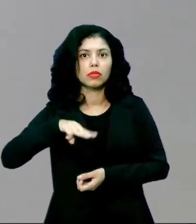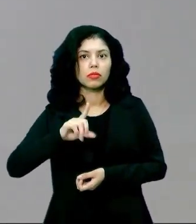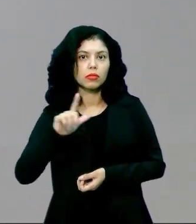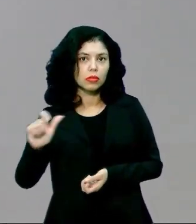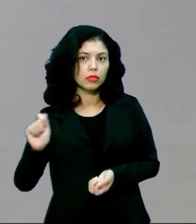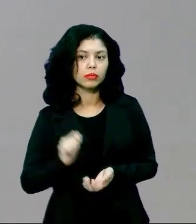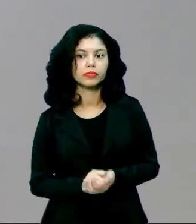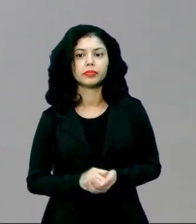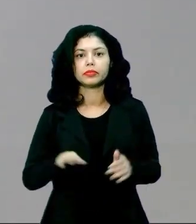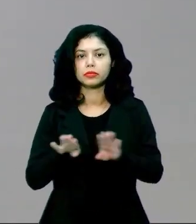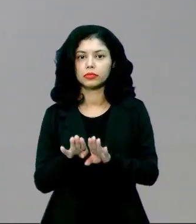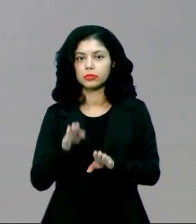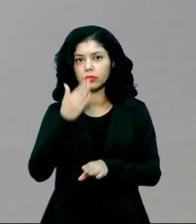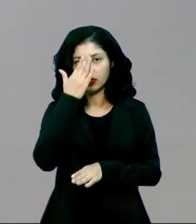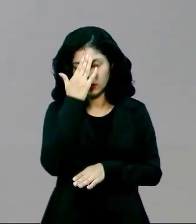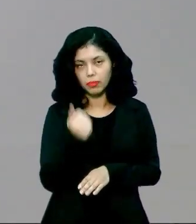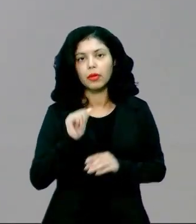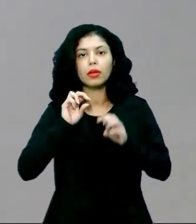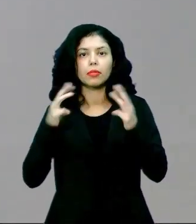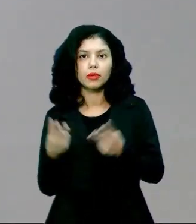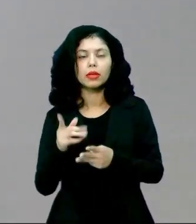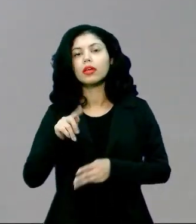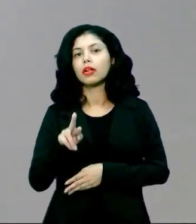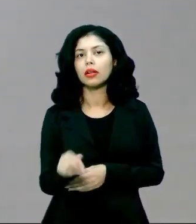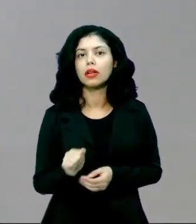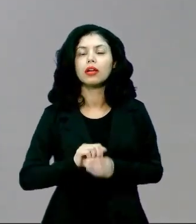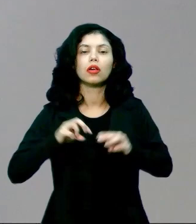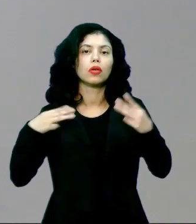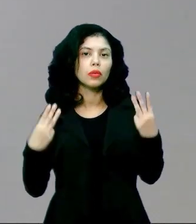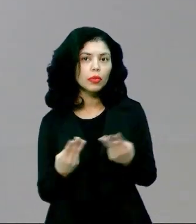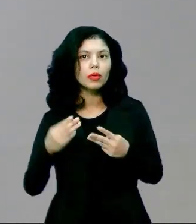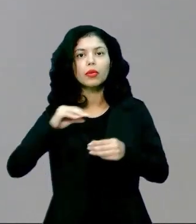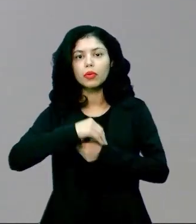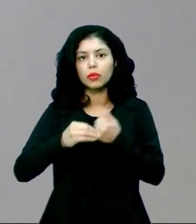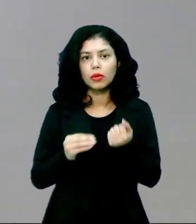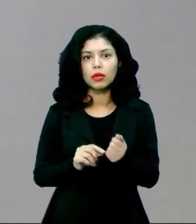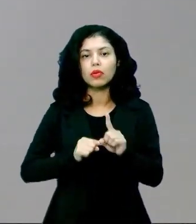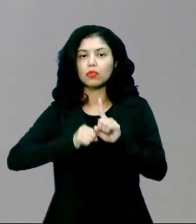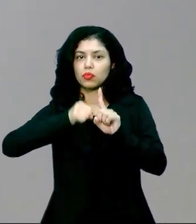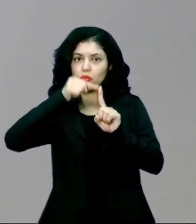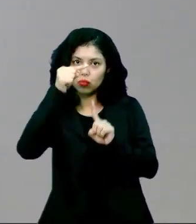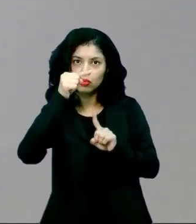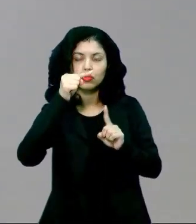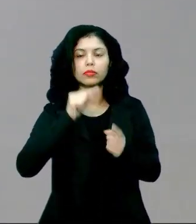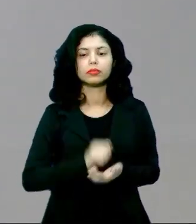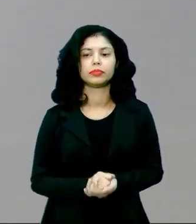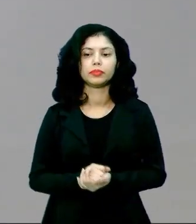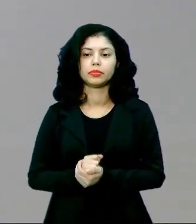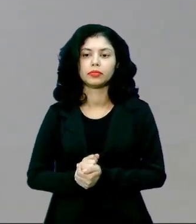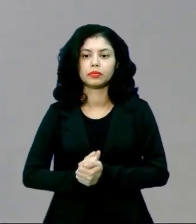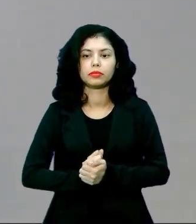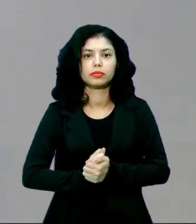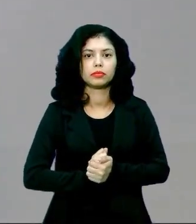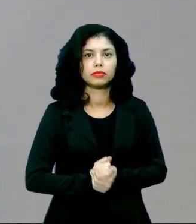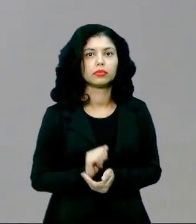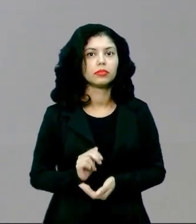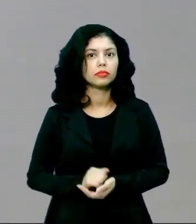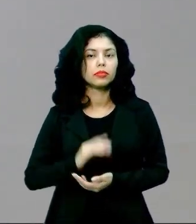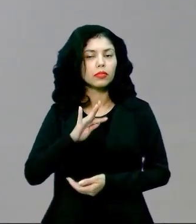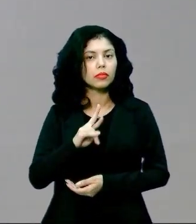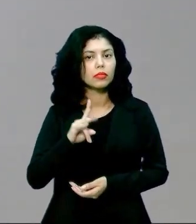mols. Então, eu preciso saber a massa em gramas, saber a massa molecular, saber o volume dessa solução. E aí nós temos